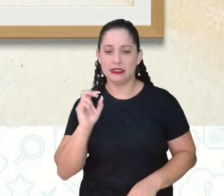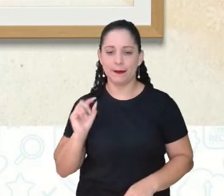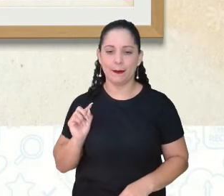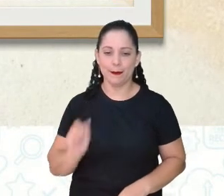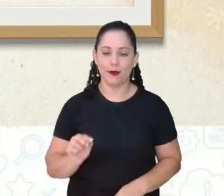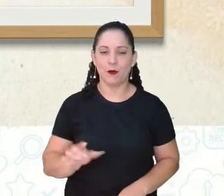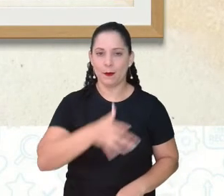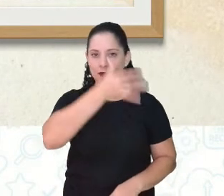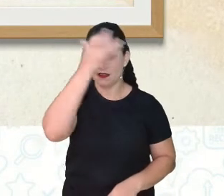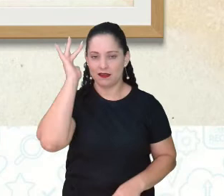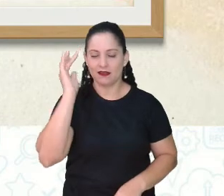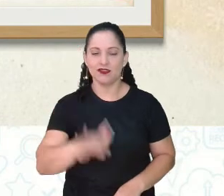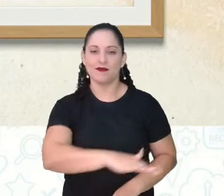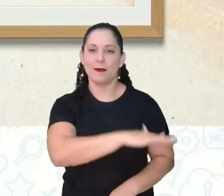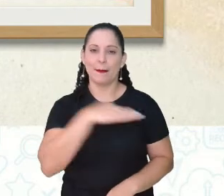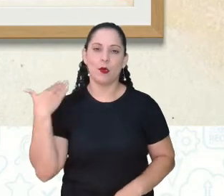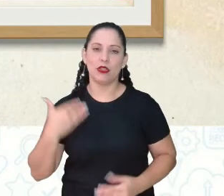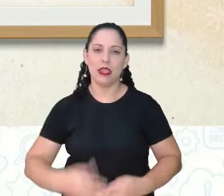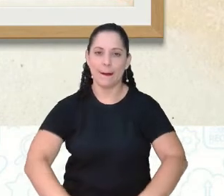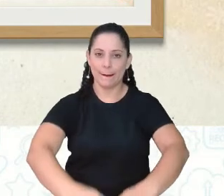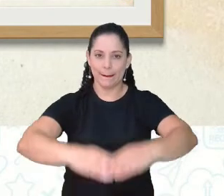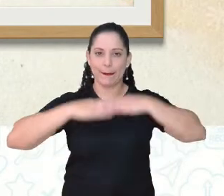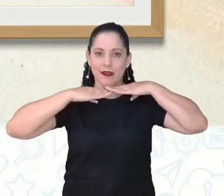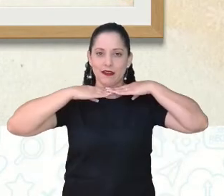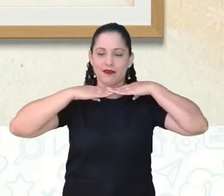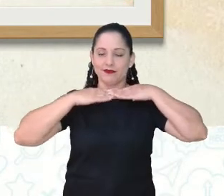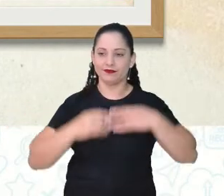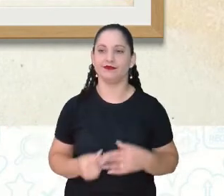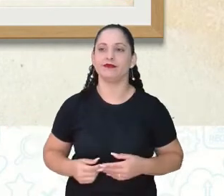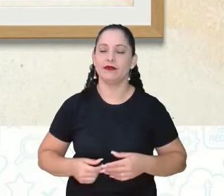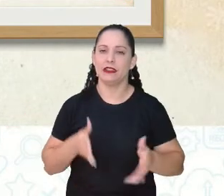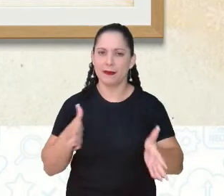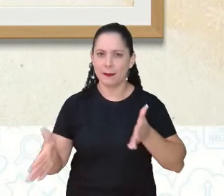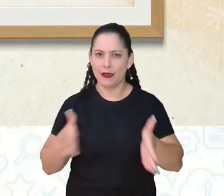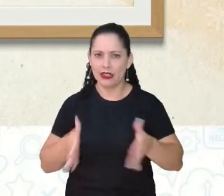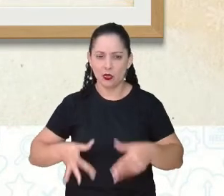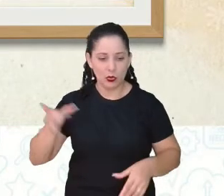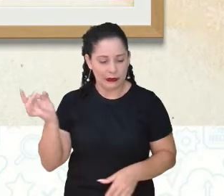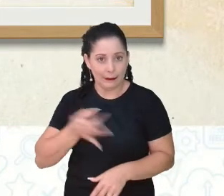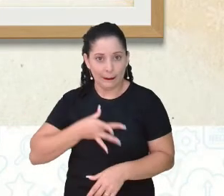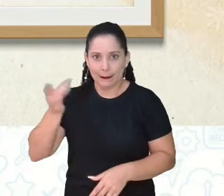guilhotina. E olha, gente, o período desse regime do terror, né, que foi